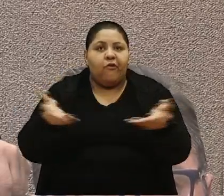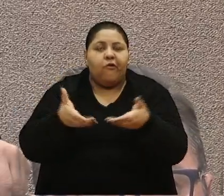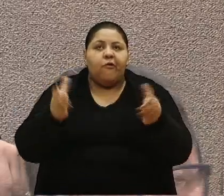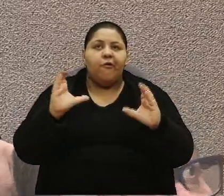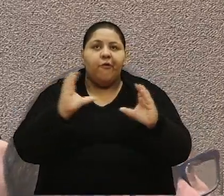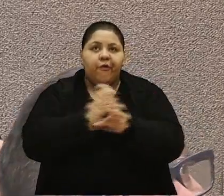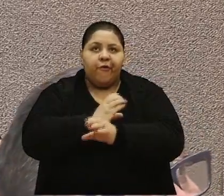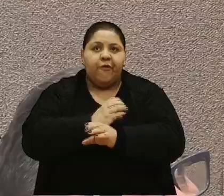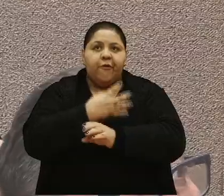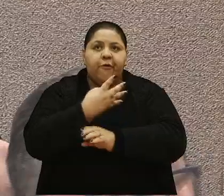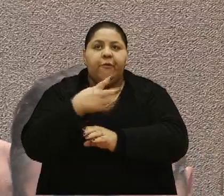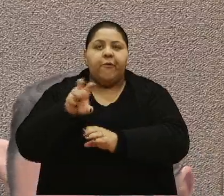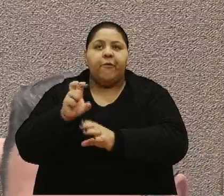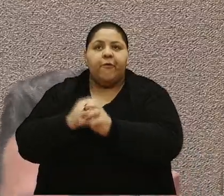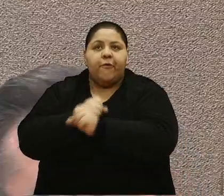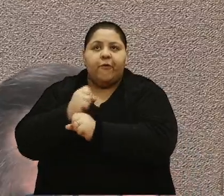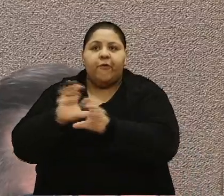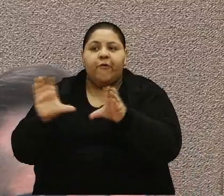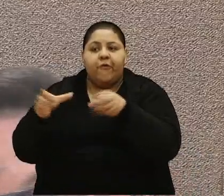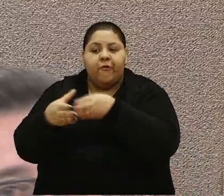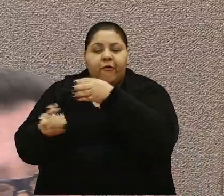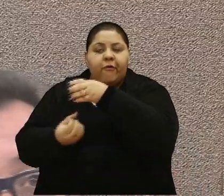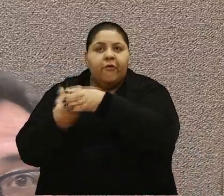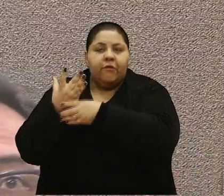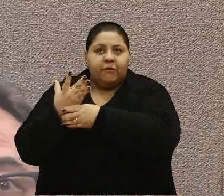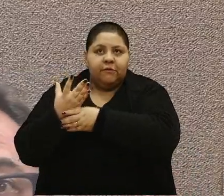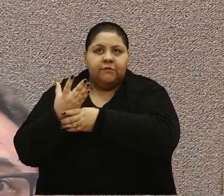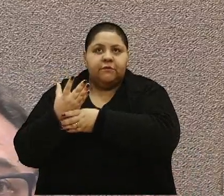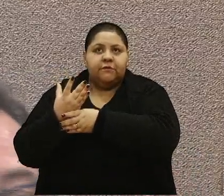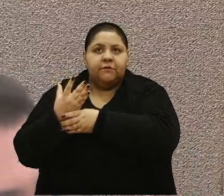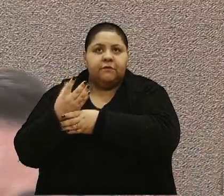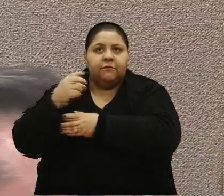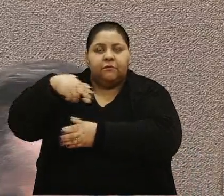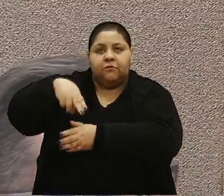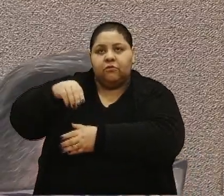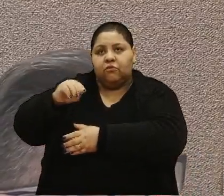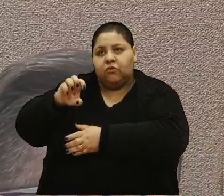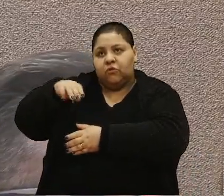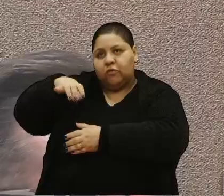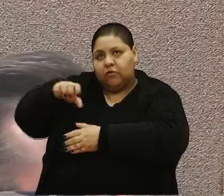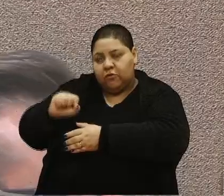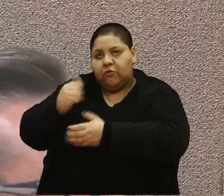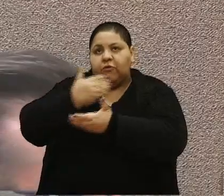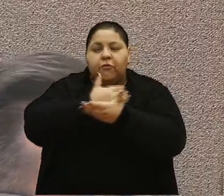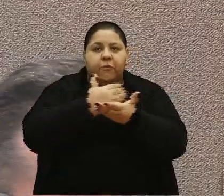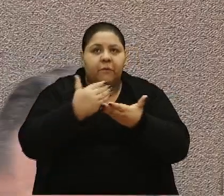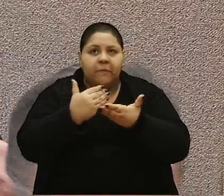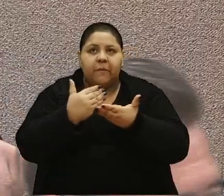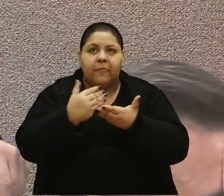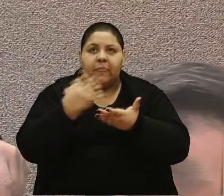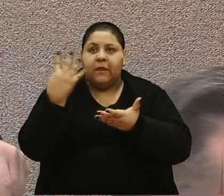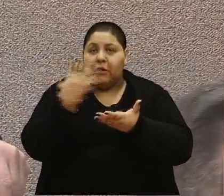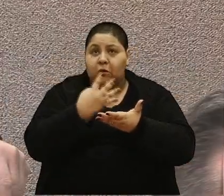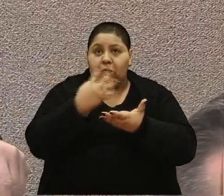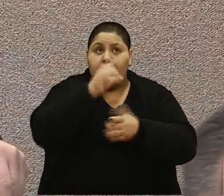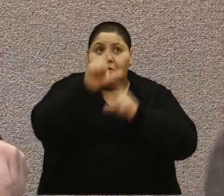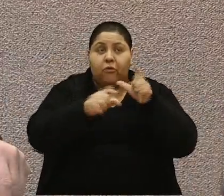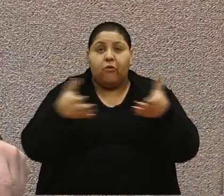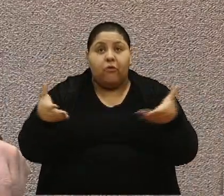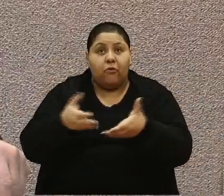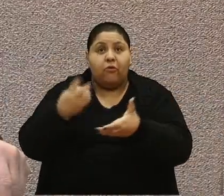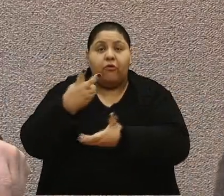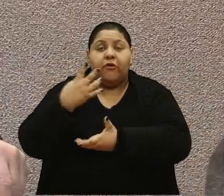completa 45 anos. Um grupo que foi fundado pela Noêmia Anúncio Miquelin. Começou com 4 integrantes, hoje somos